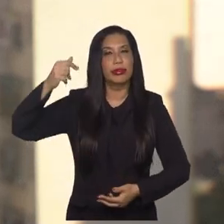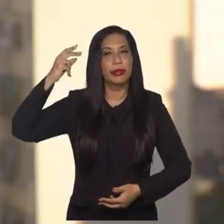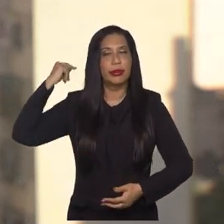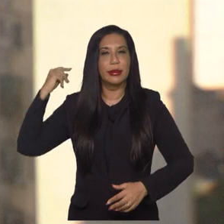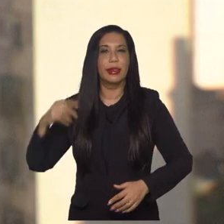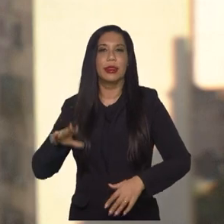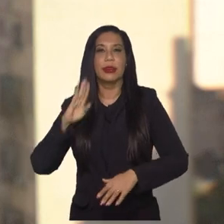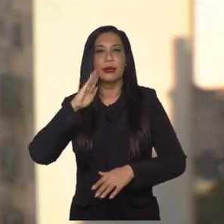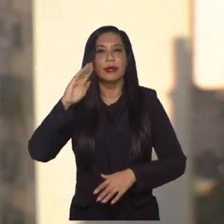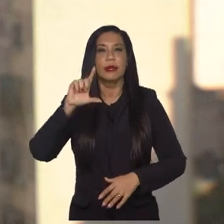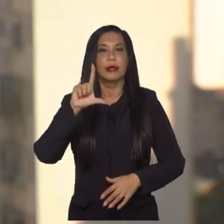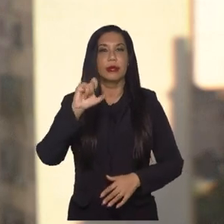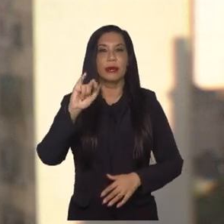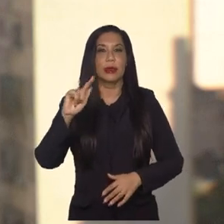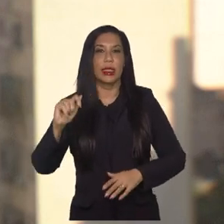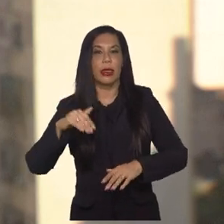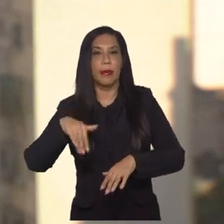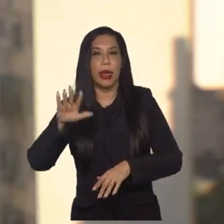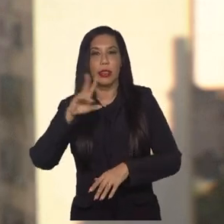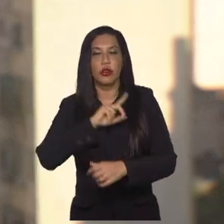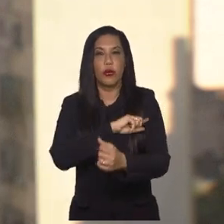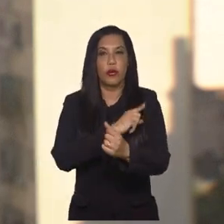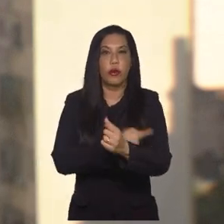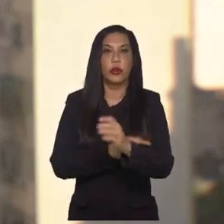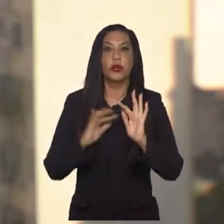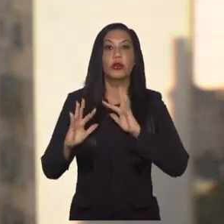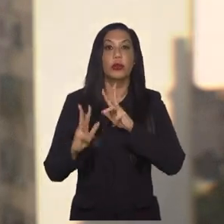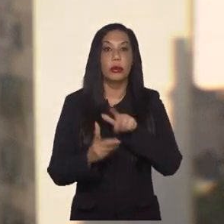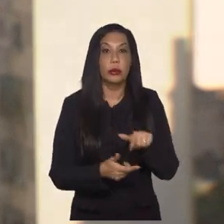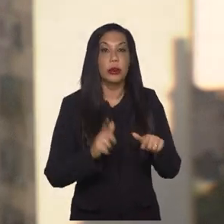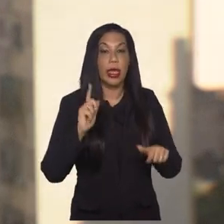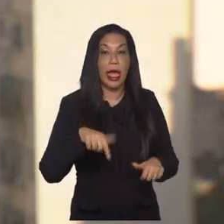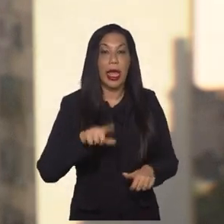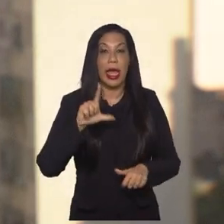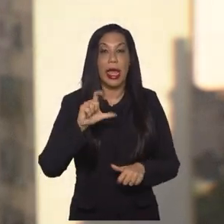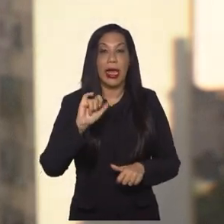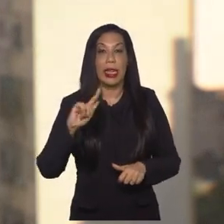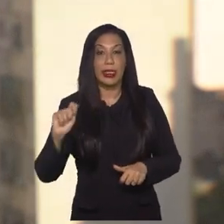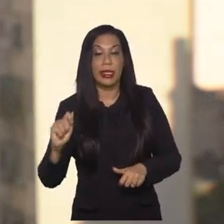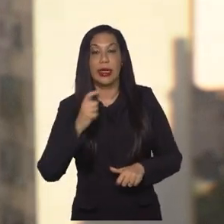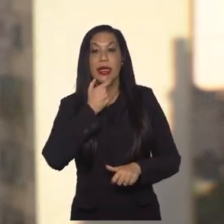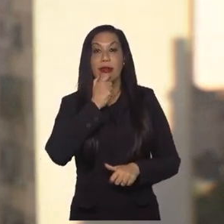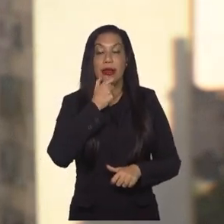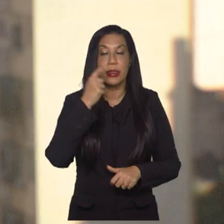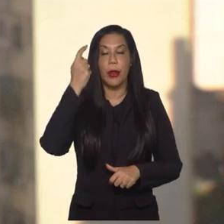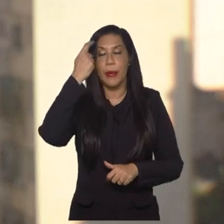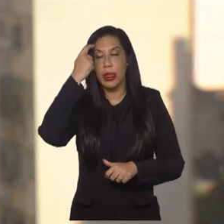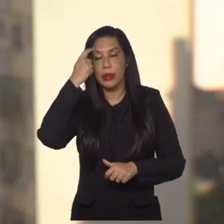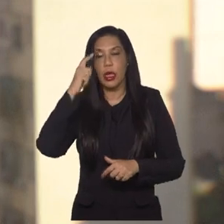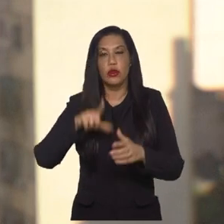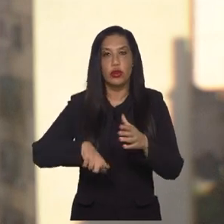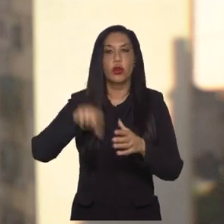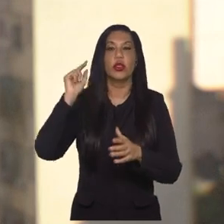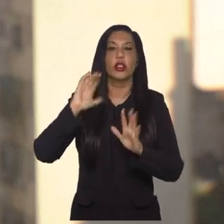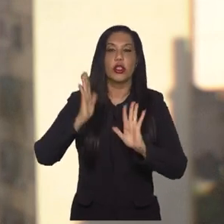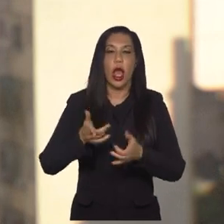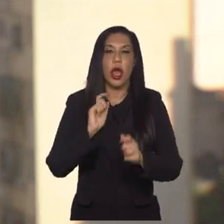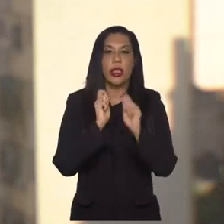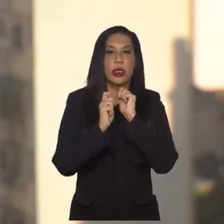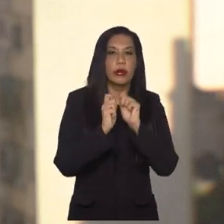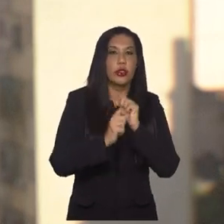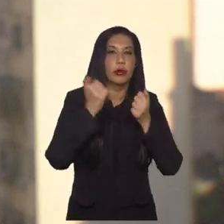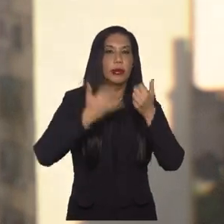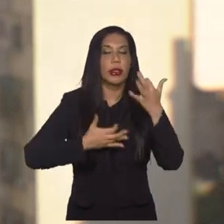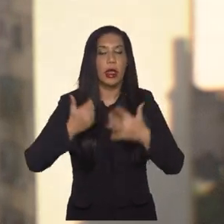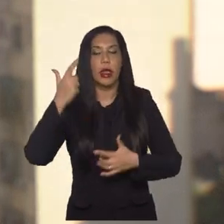das ligas mais fortes do mundo, que é a Liga Inglesa, e foi justamente isso que fez com que ela pensasse, isso ela declarou em algumas entrevistas,